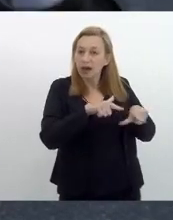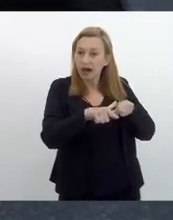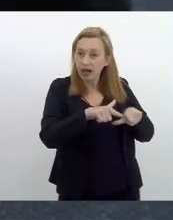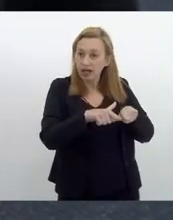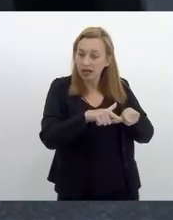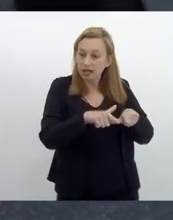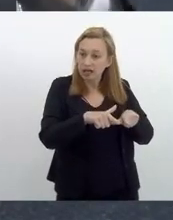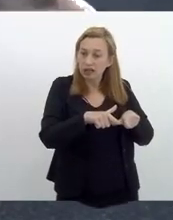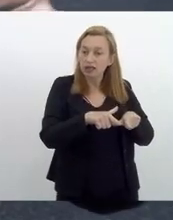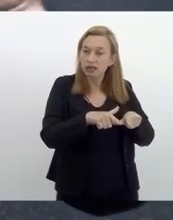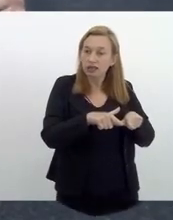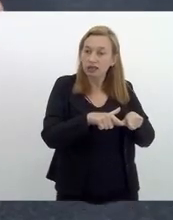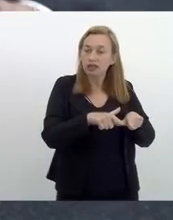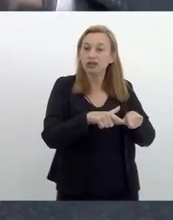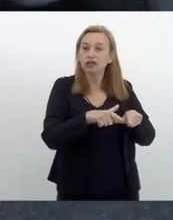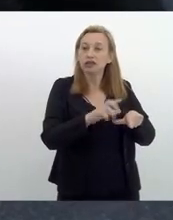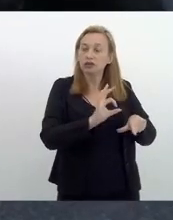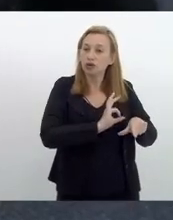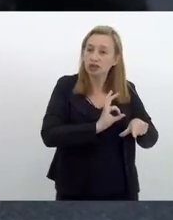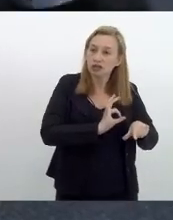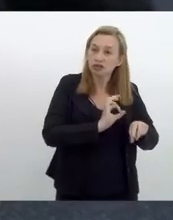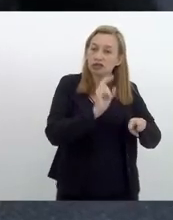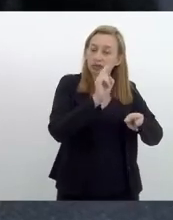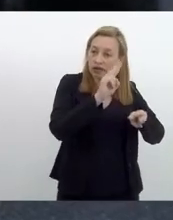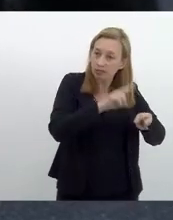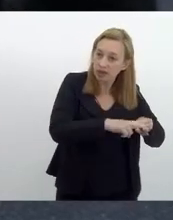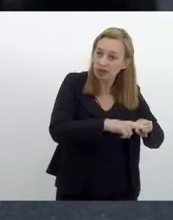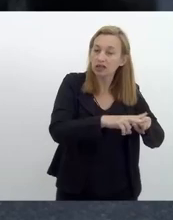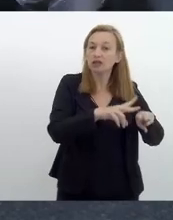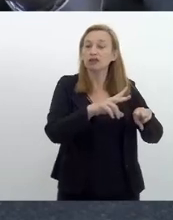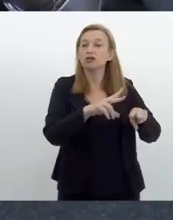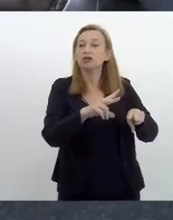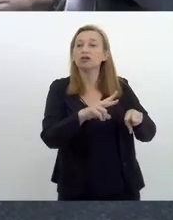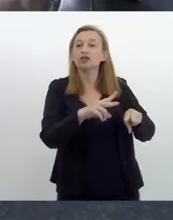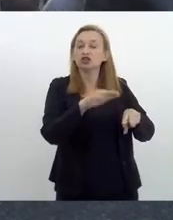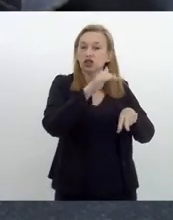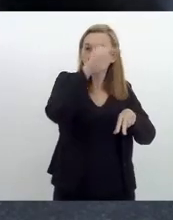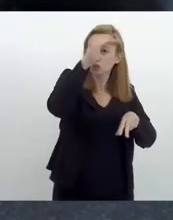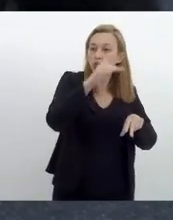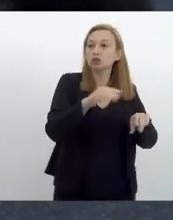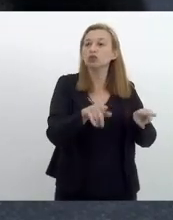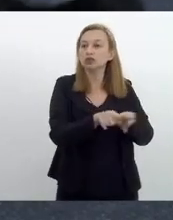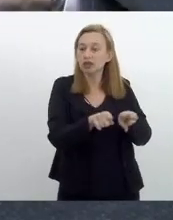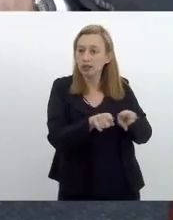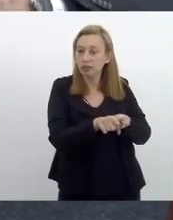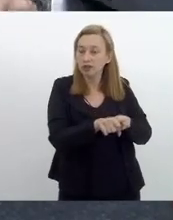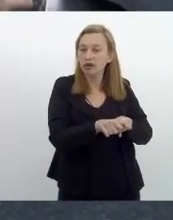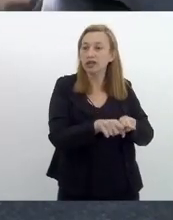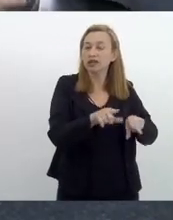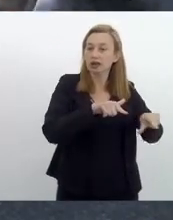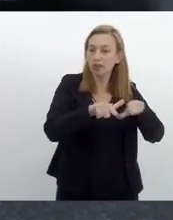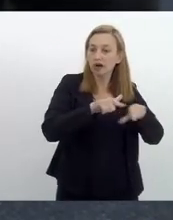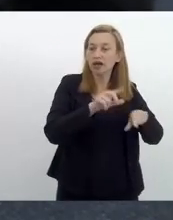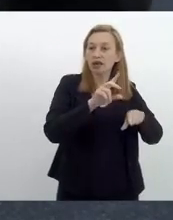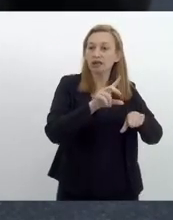agente penitenciário, de agente sócio-educativo ou de policial dos